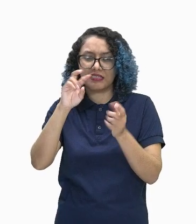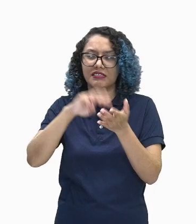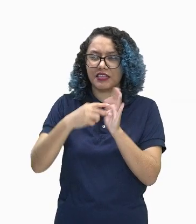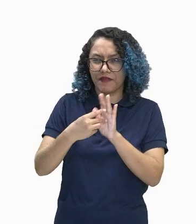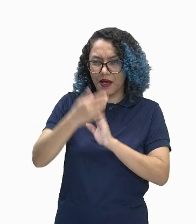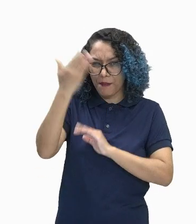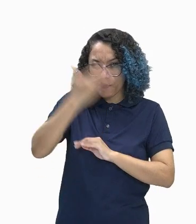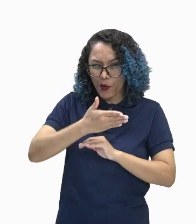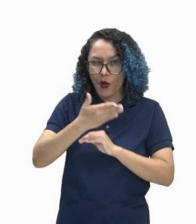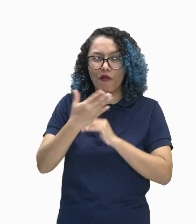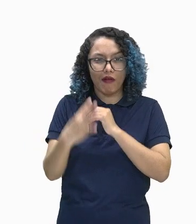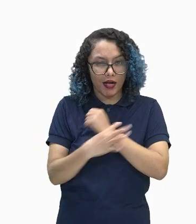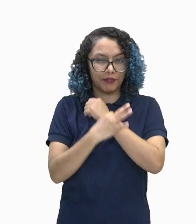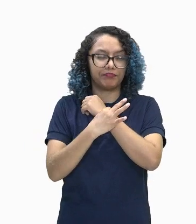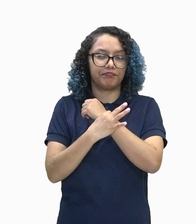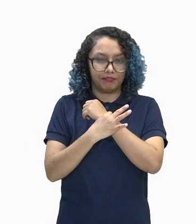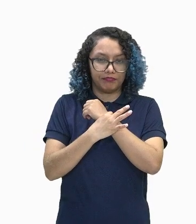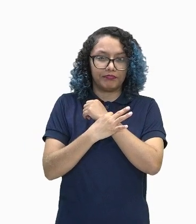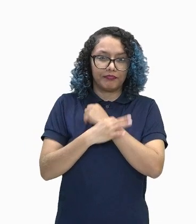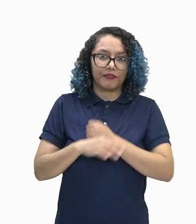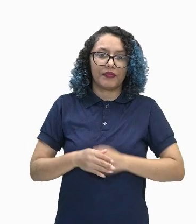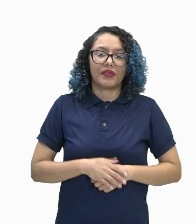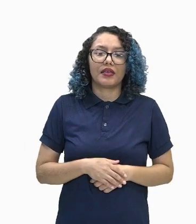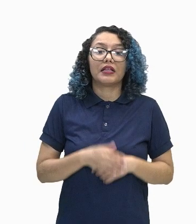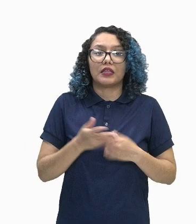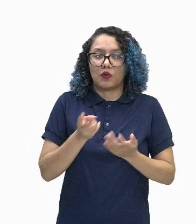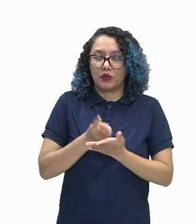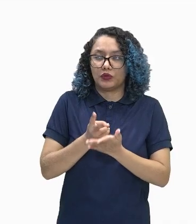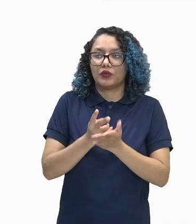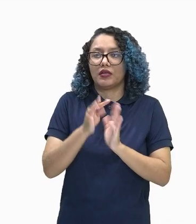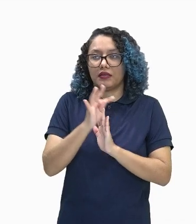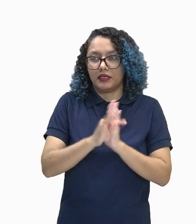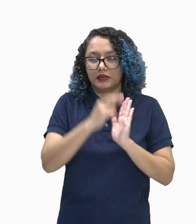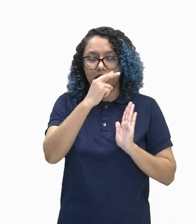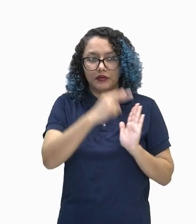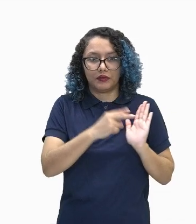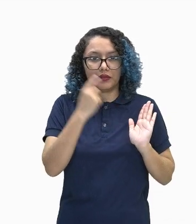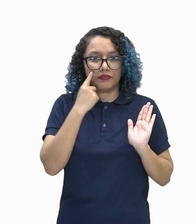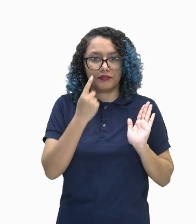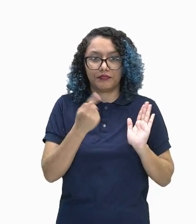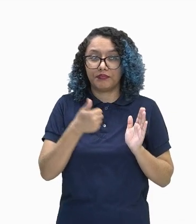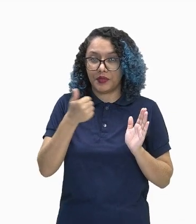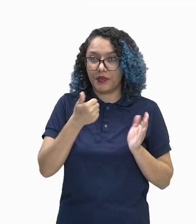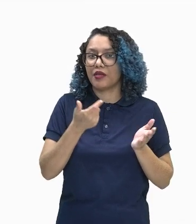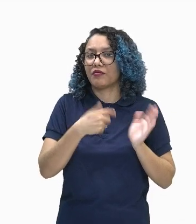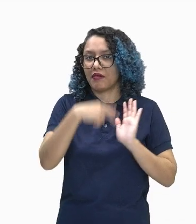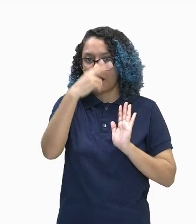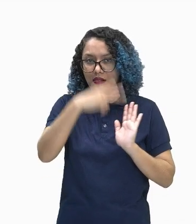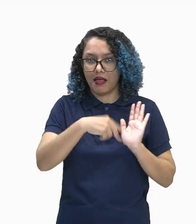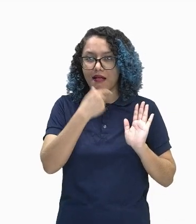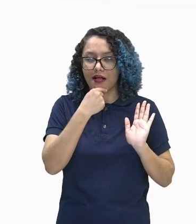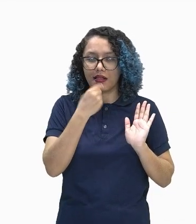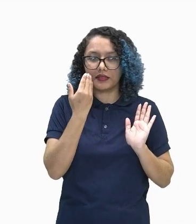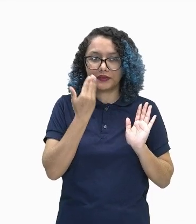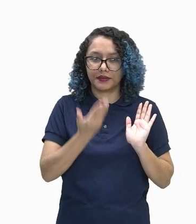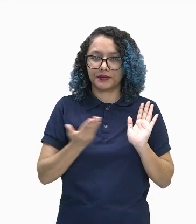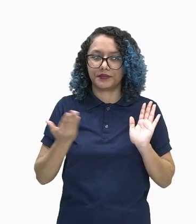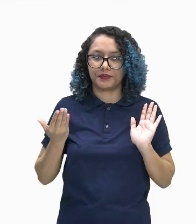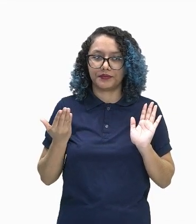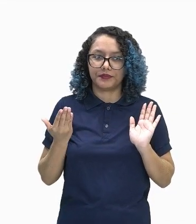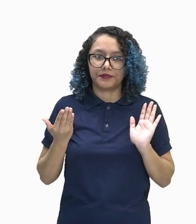temos, então, acerca dessa técnica de persuasão? Vamos ver em inglês primeiro. Convince the reader